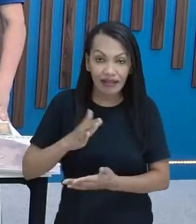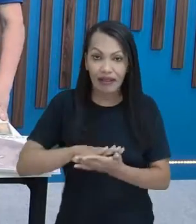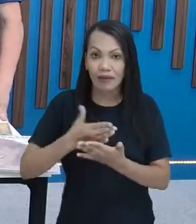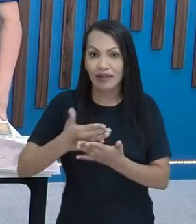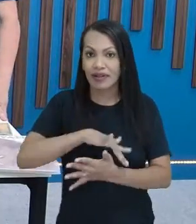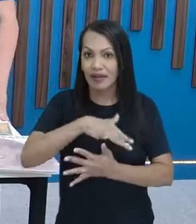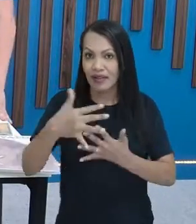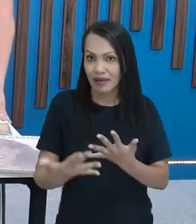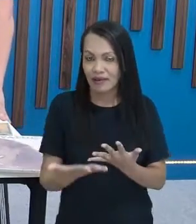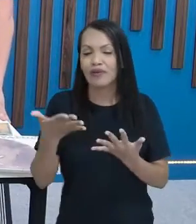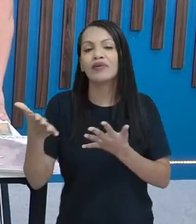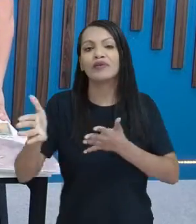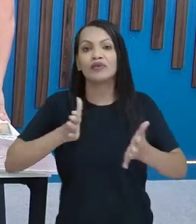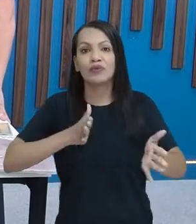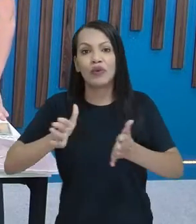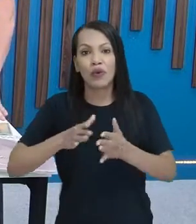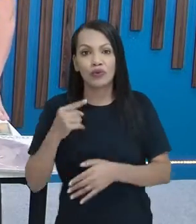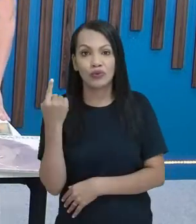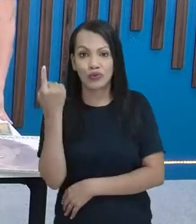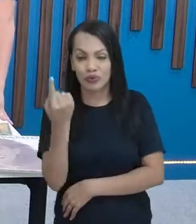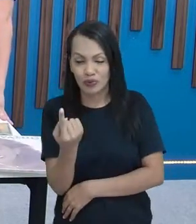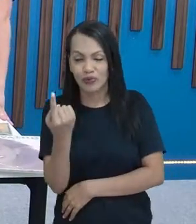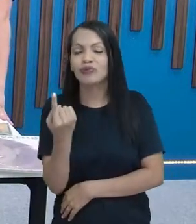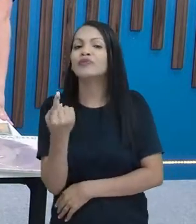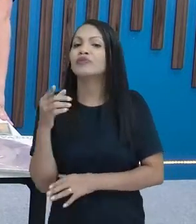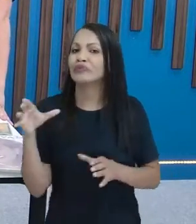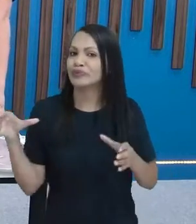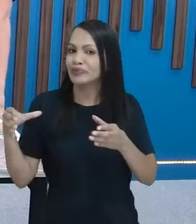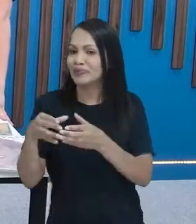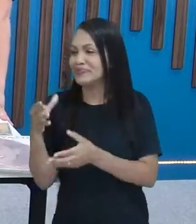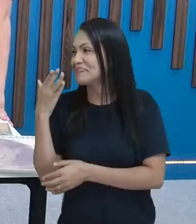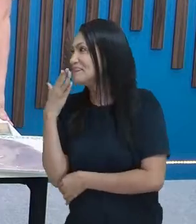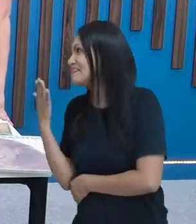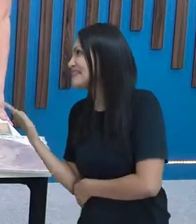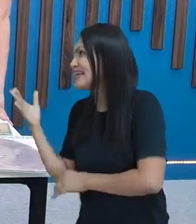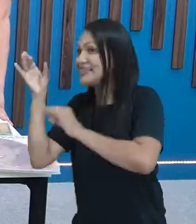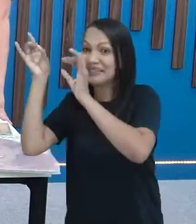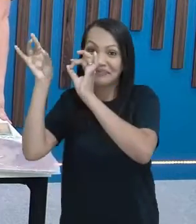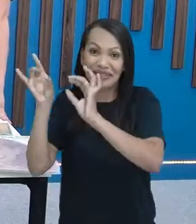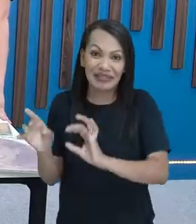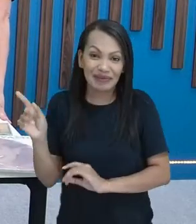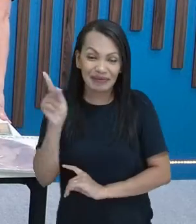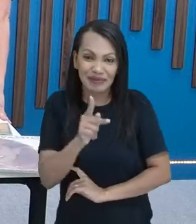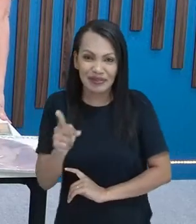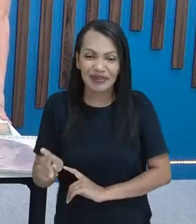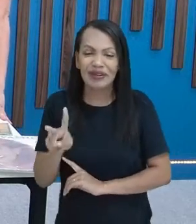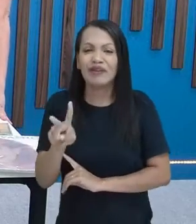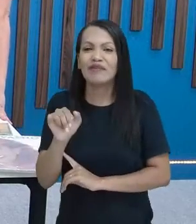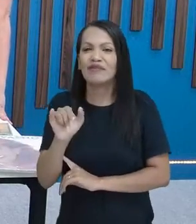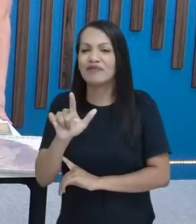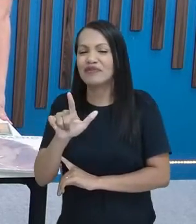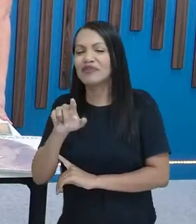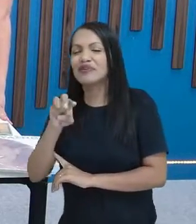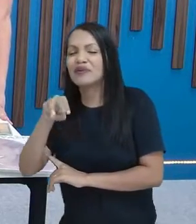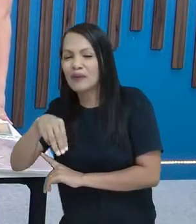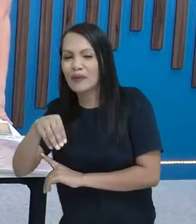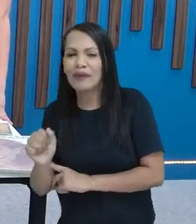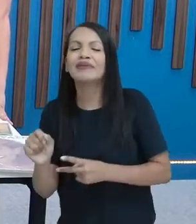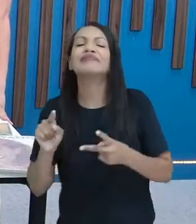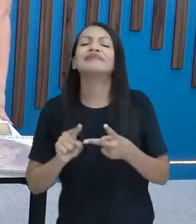para a gente desde o módulo 1. Eu estou aqui com um grande elenco. Professora Vilma Campos, professora Jean